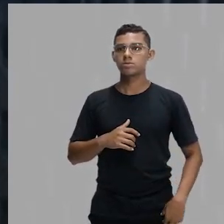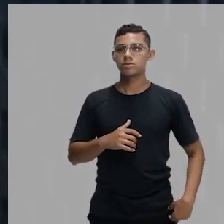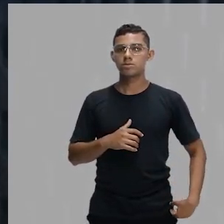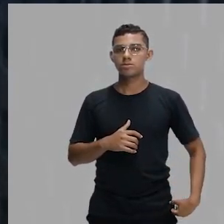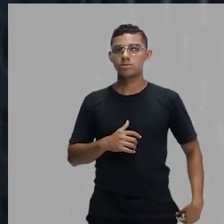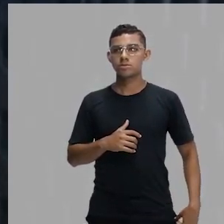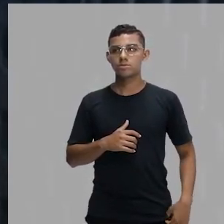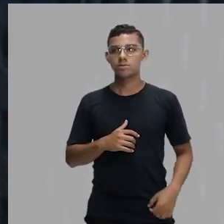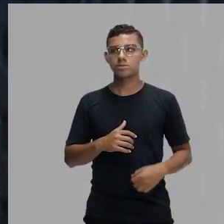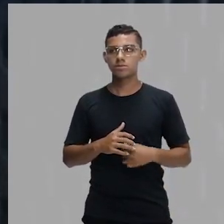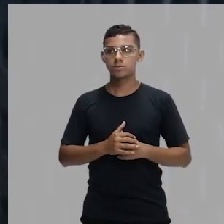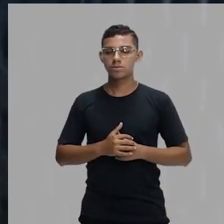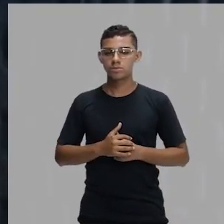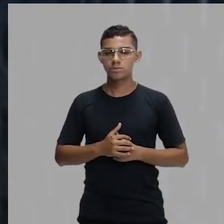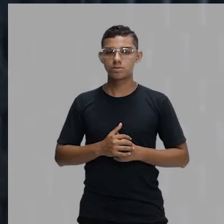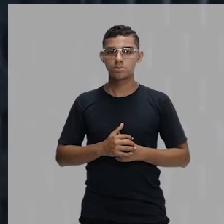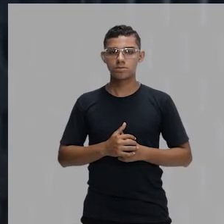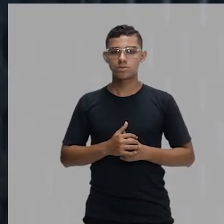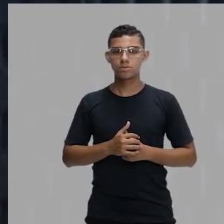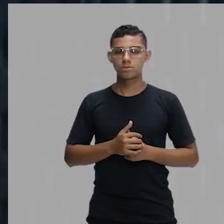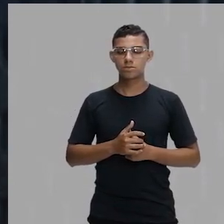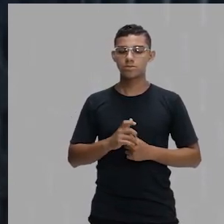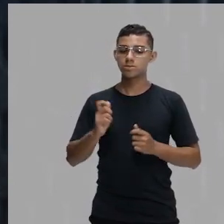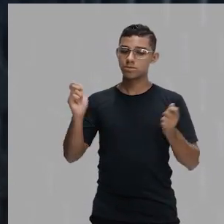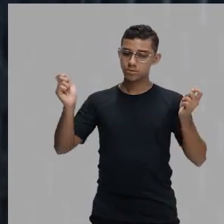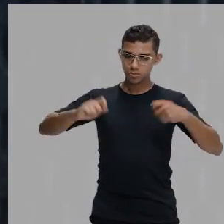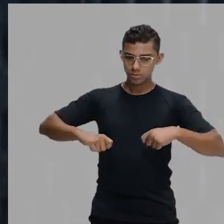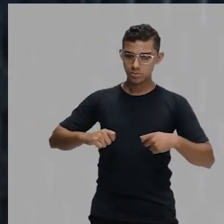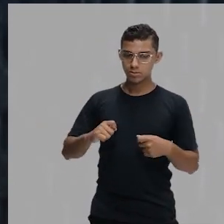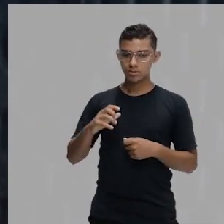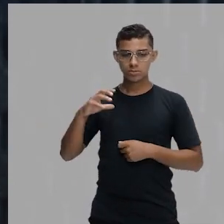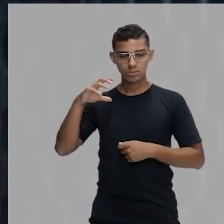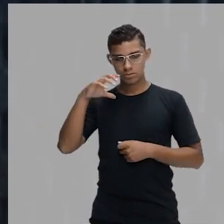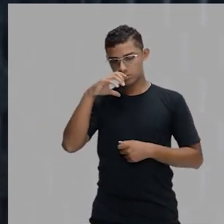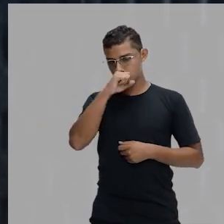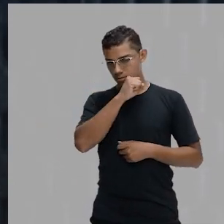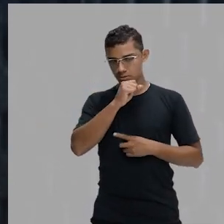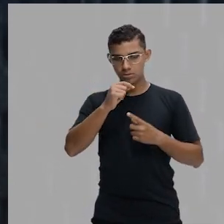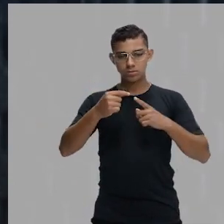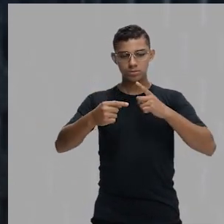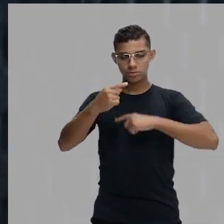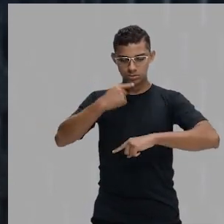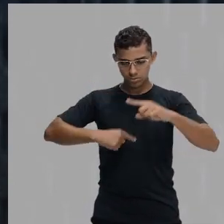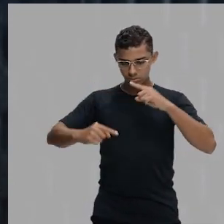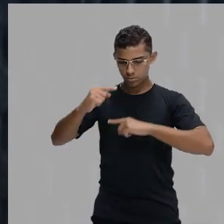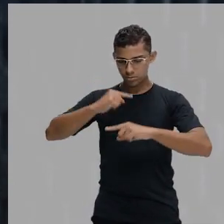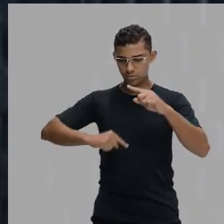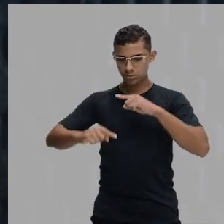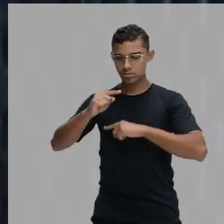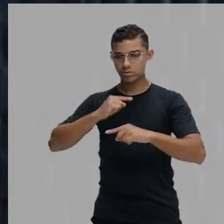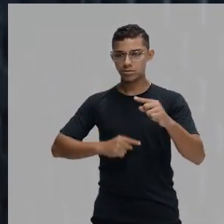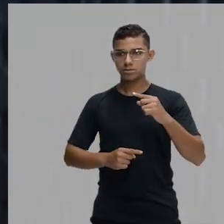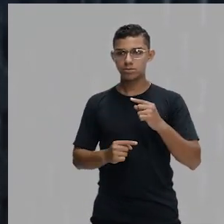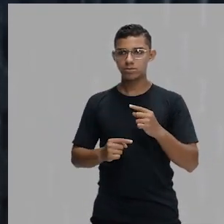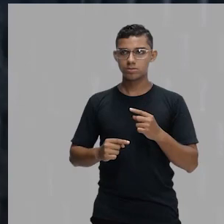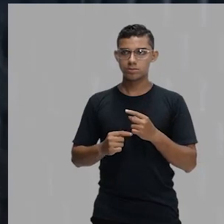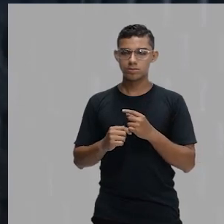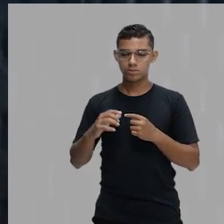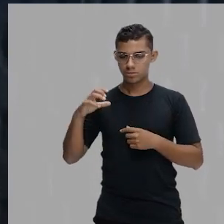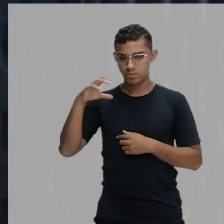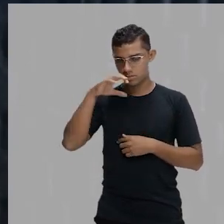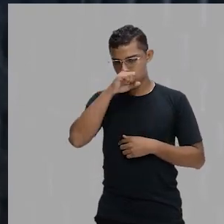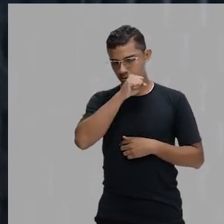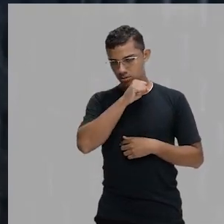seja, a velocidade ela só consegue ganhar, né, vamos dizer assim, uma